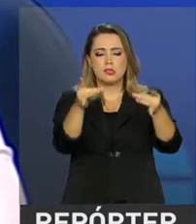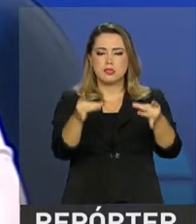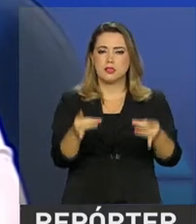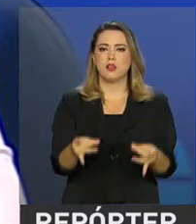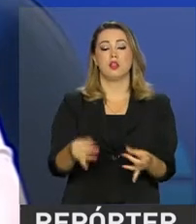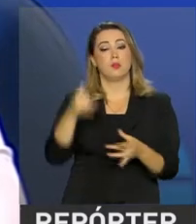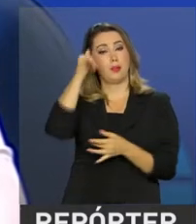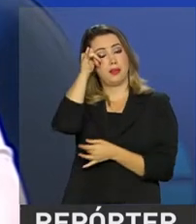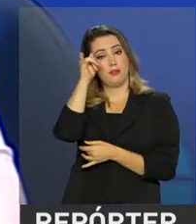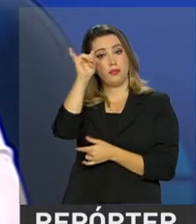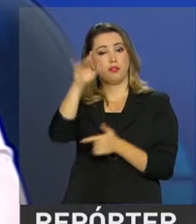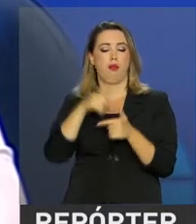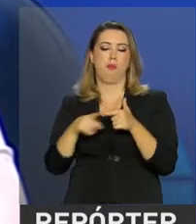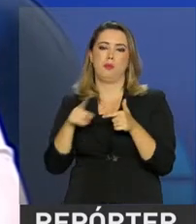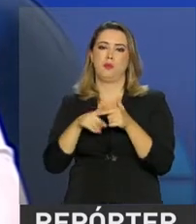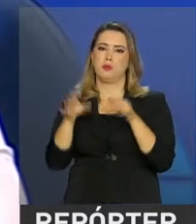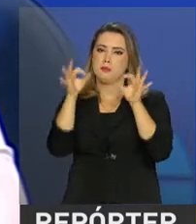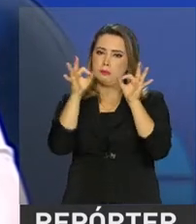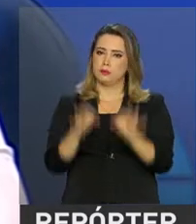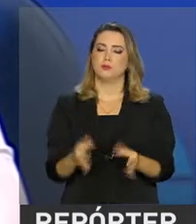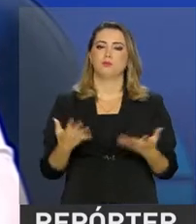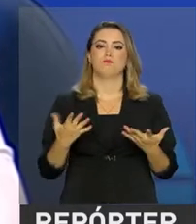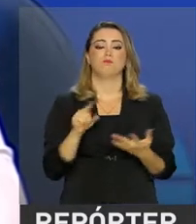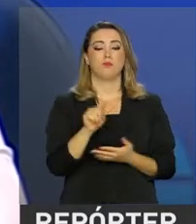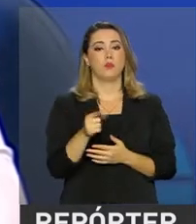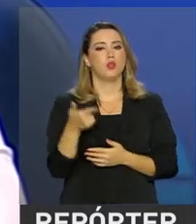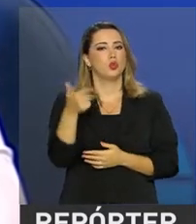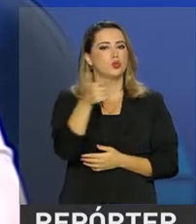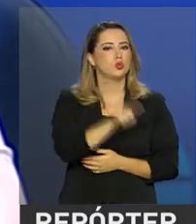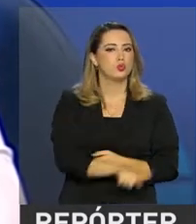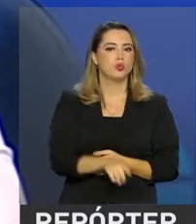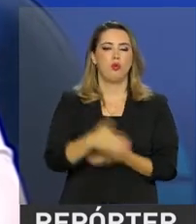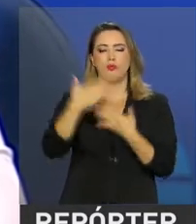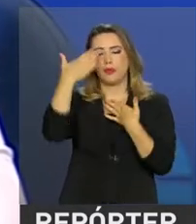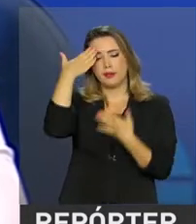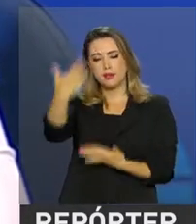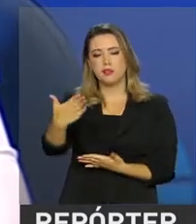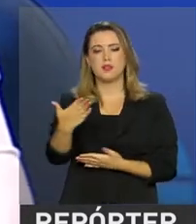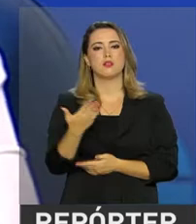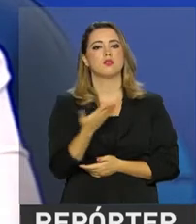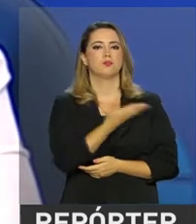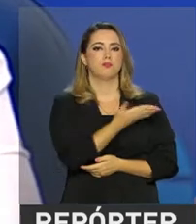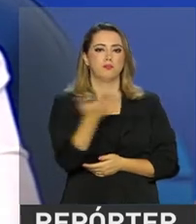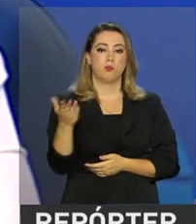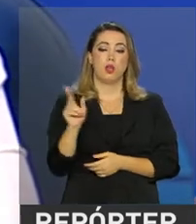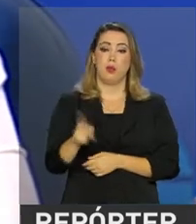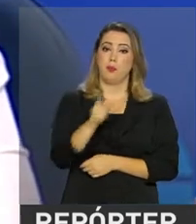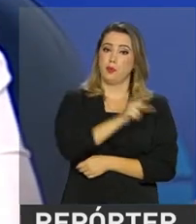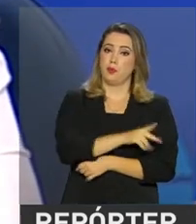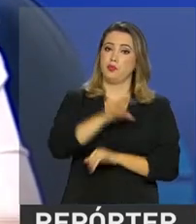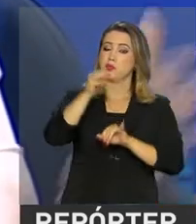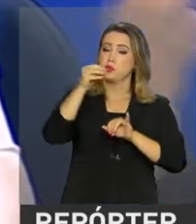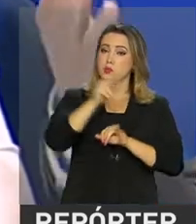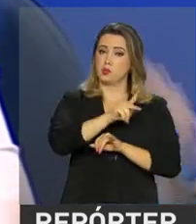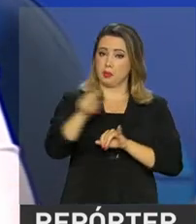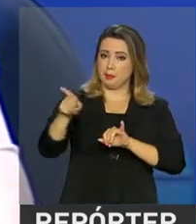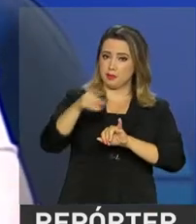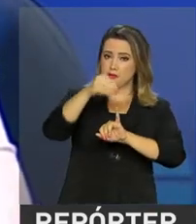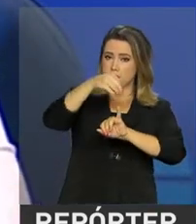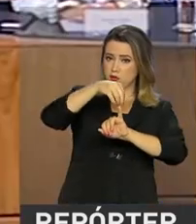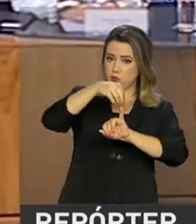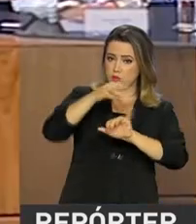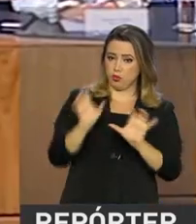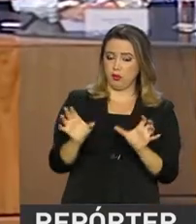prevenção bem aplicados. Então, mais uma vez aqui os agradecimentos à professora Maria Inês, à equipe do